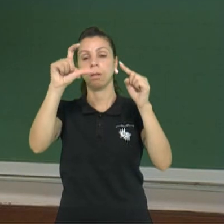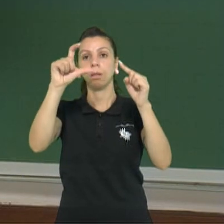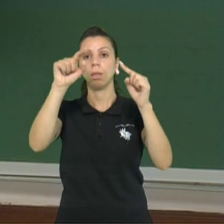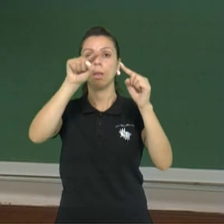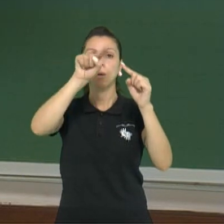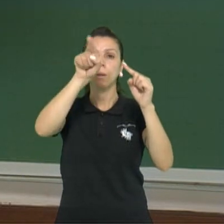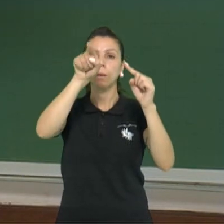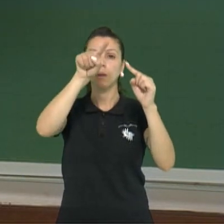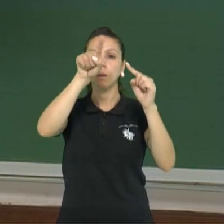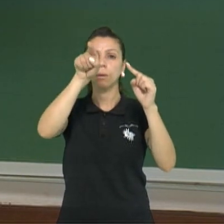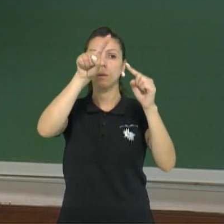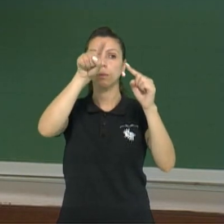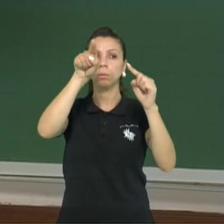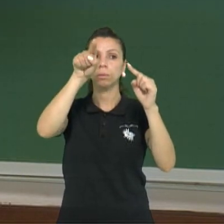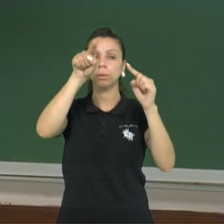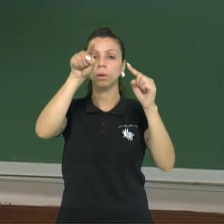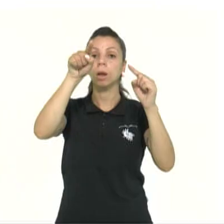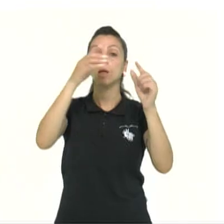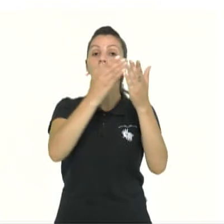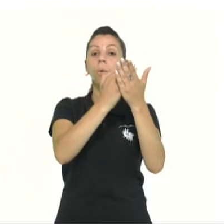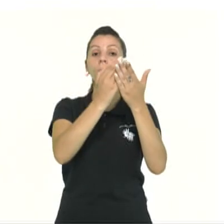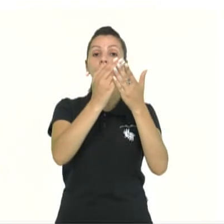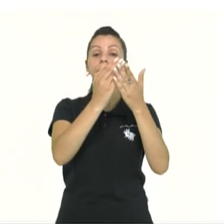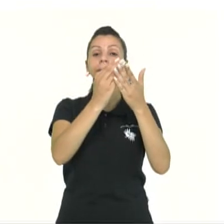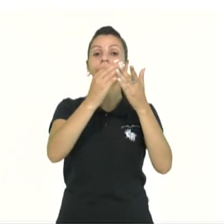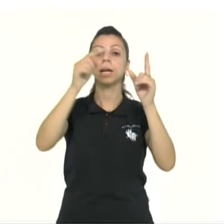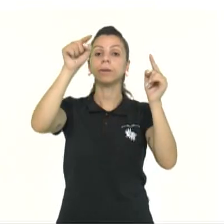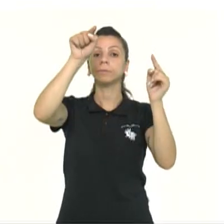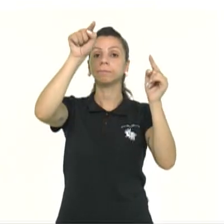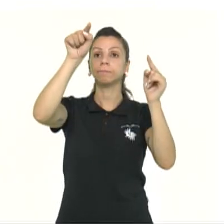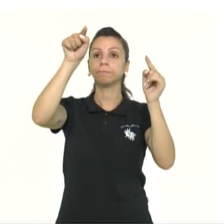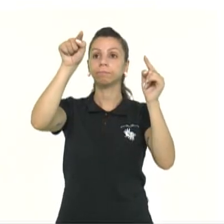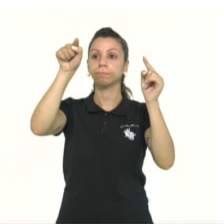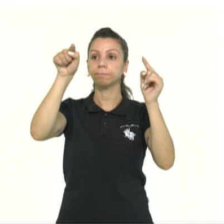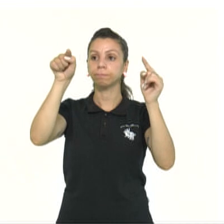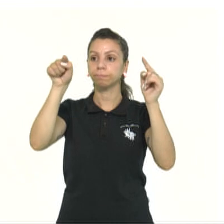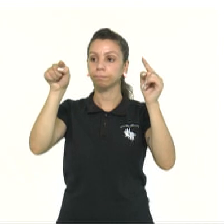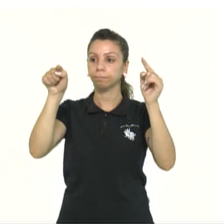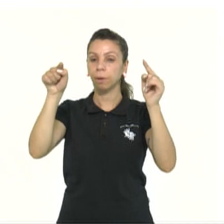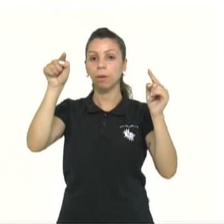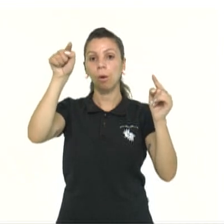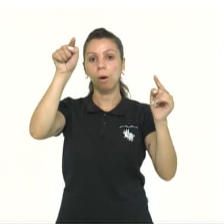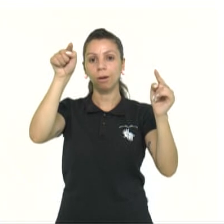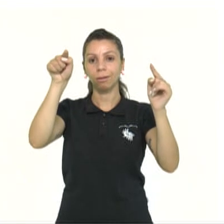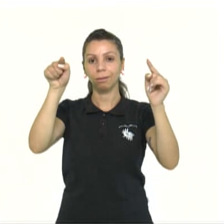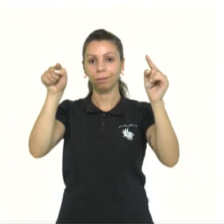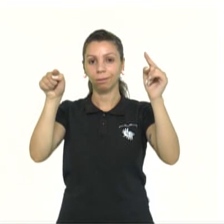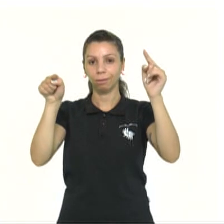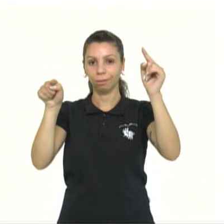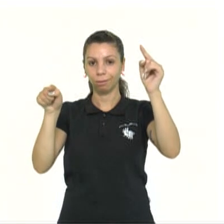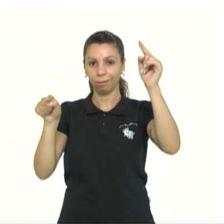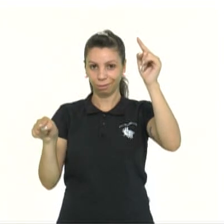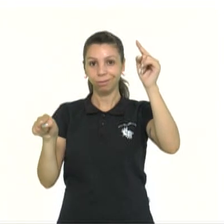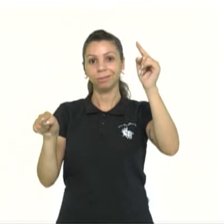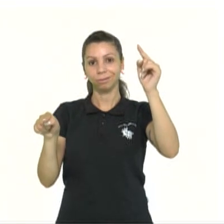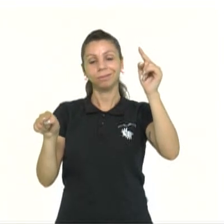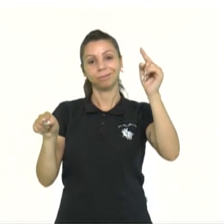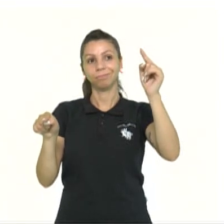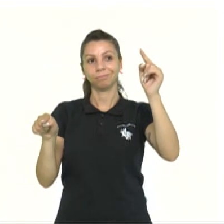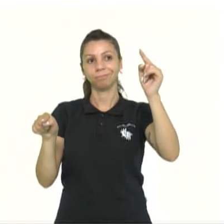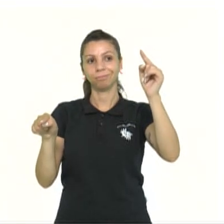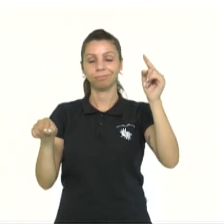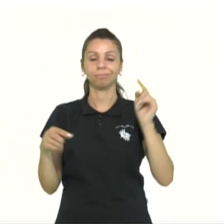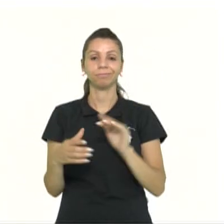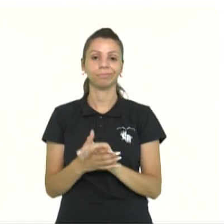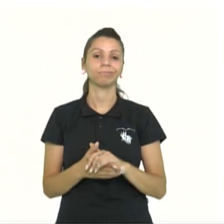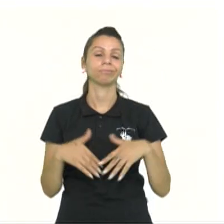que acontece? Essa parábola começa a decrescer, certinho? Então,